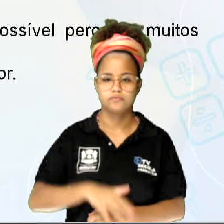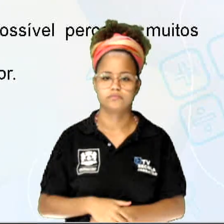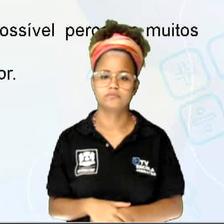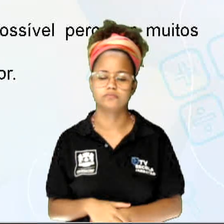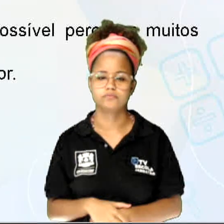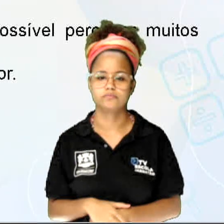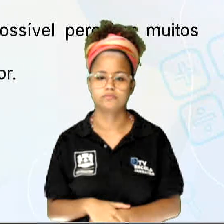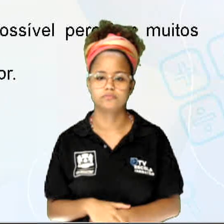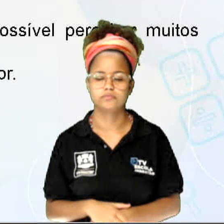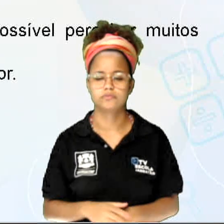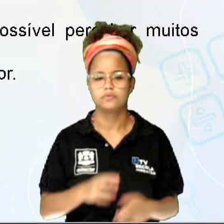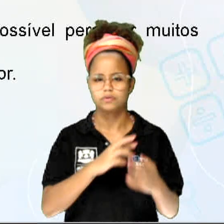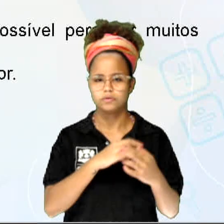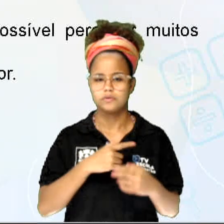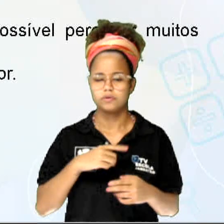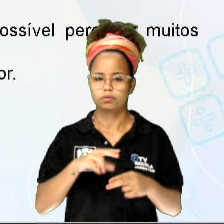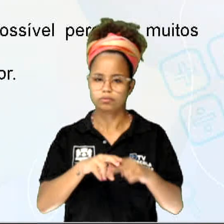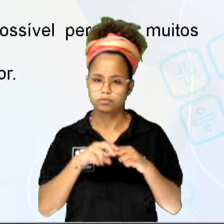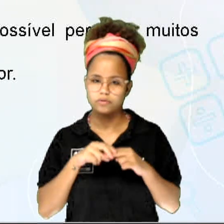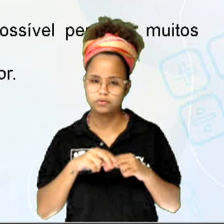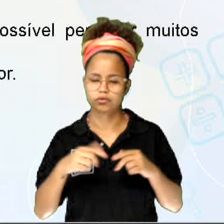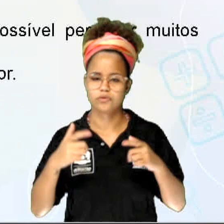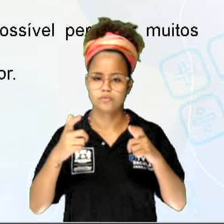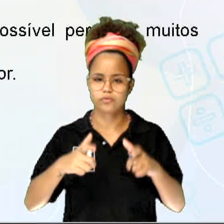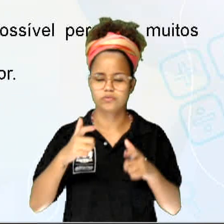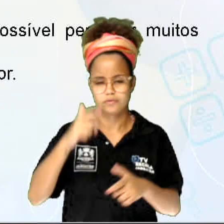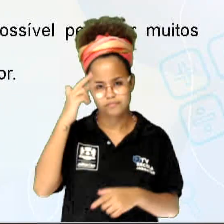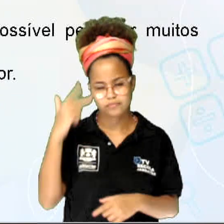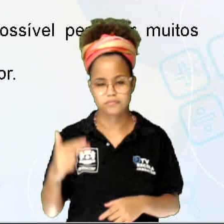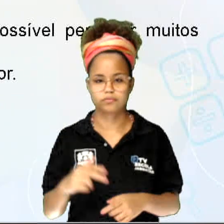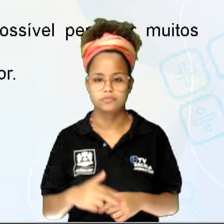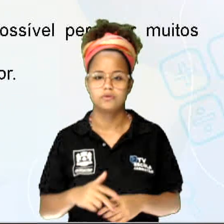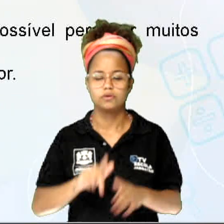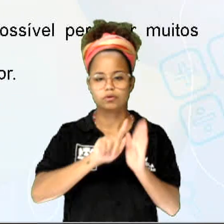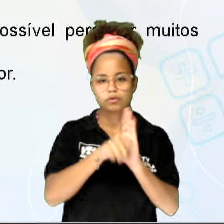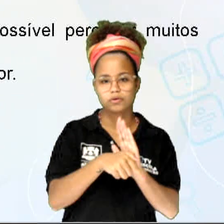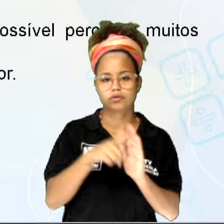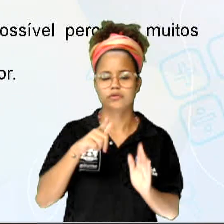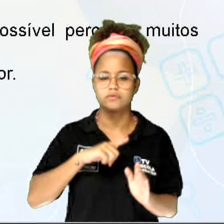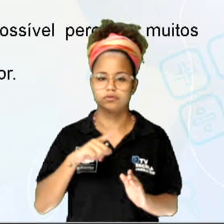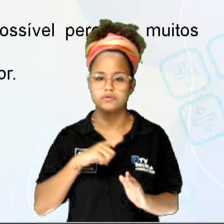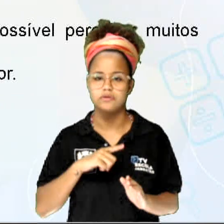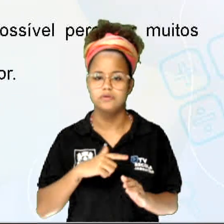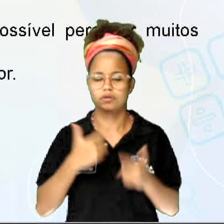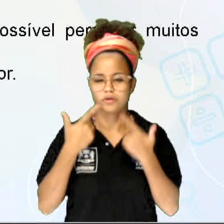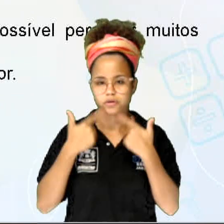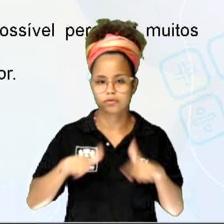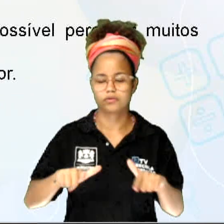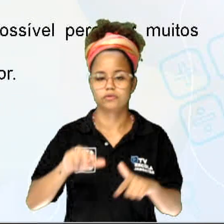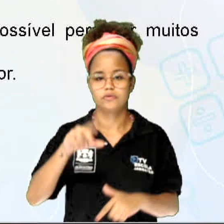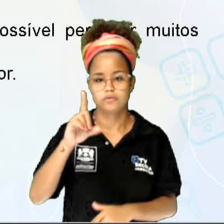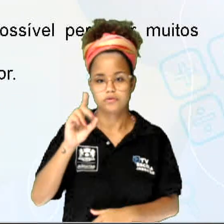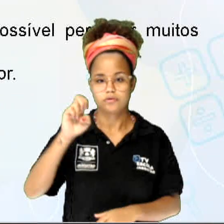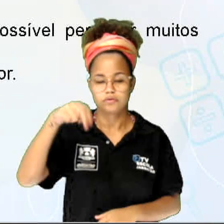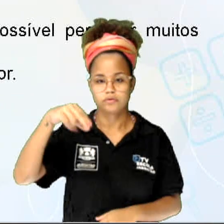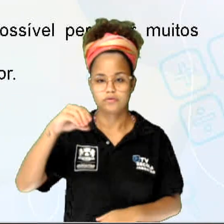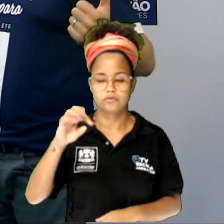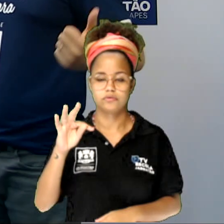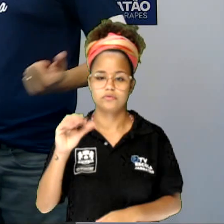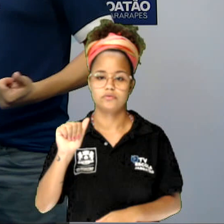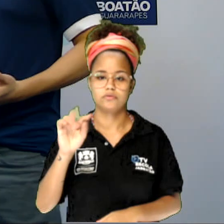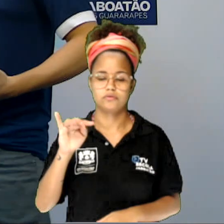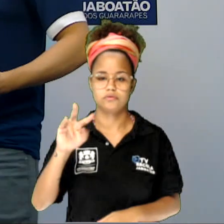respeito à natureza do seu gênero, o texto em questão utiliza linguagem denotativa. Bem, como a gente viu no